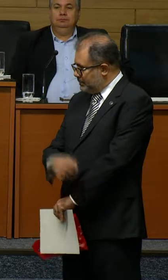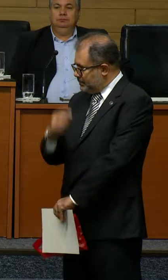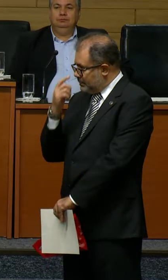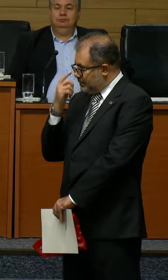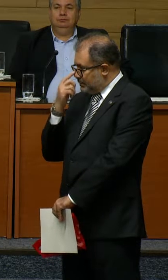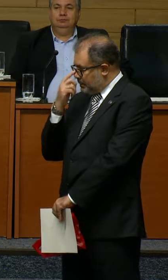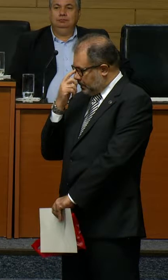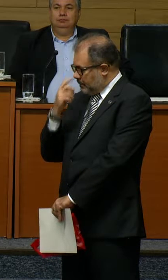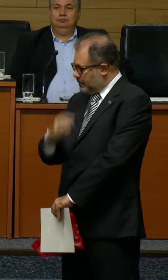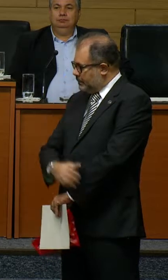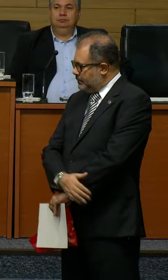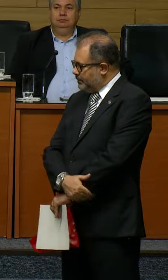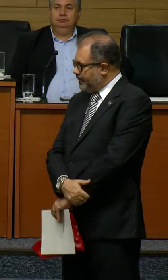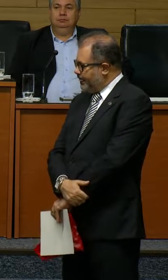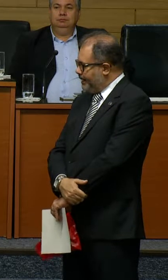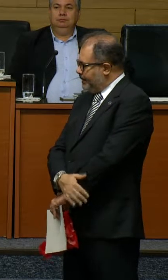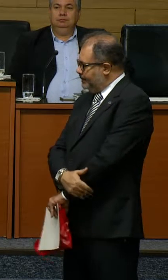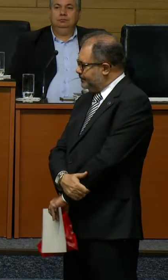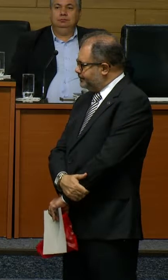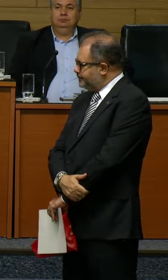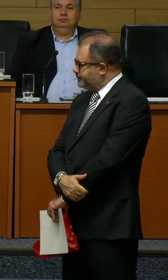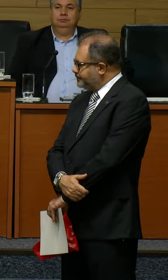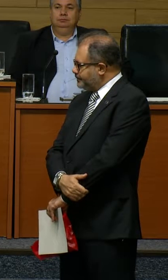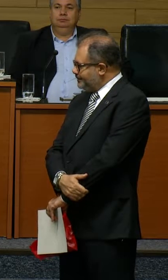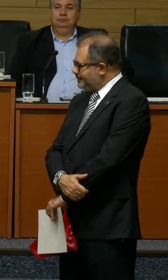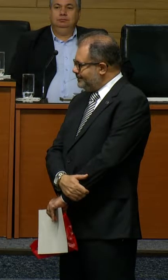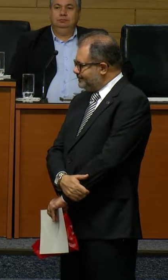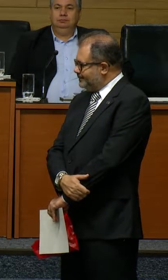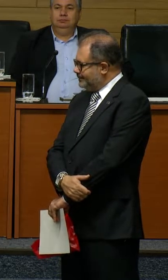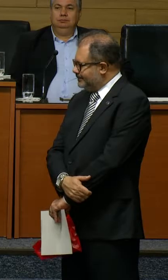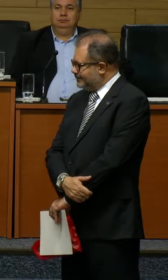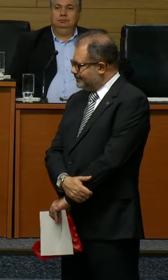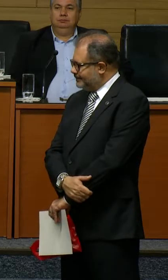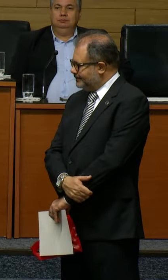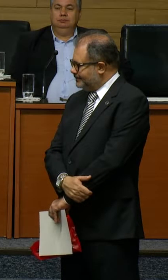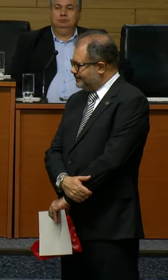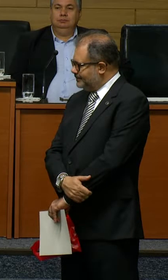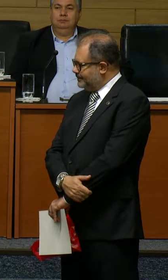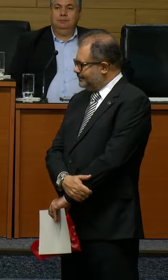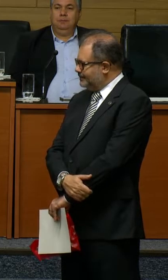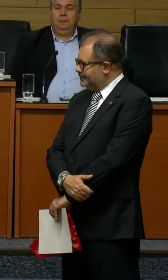Muito obrigado. Não é sede, é a secura na boca. Né?